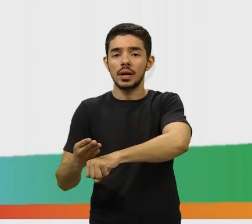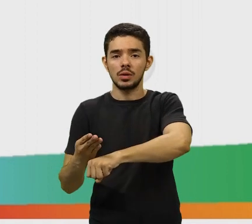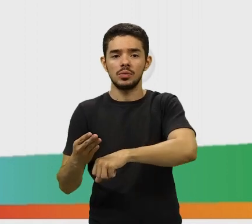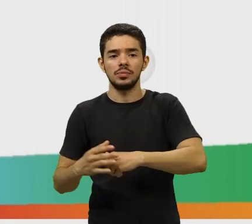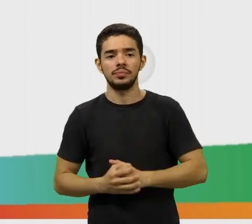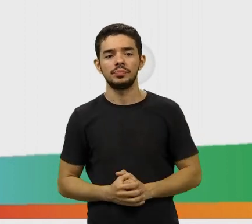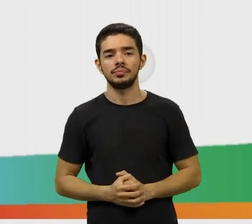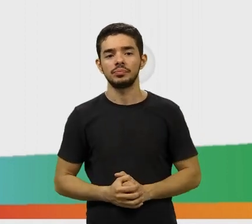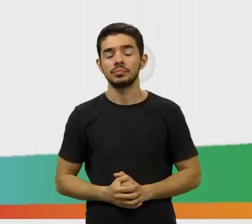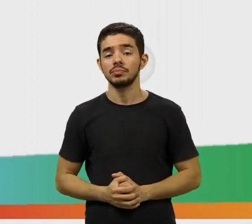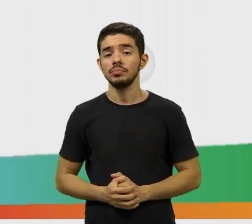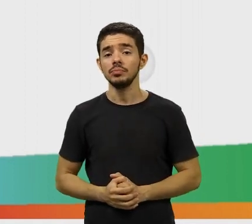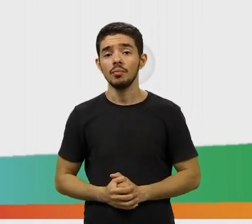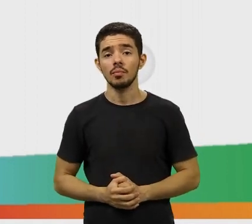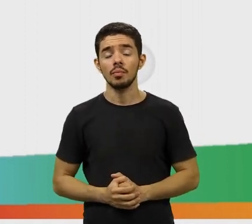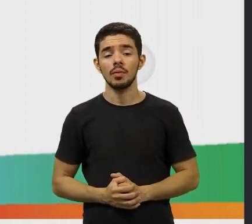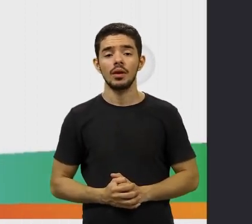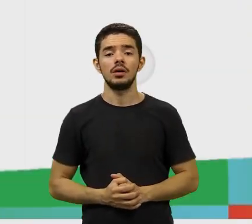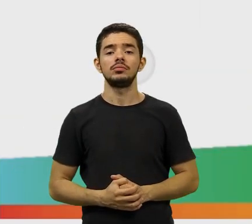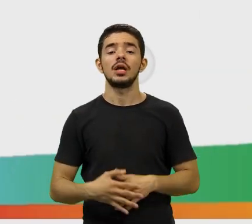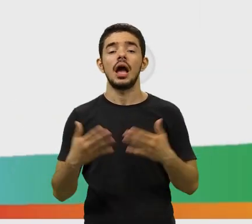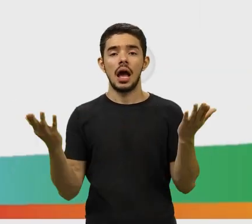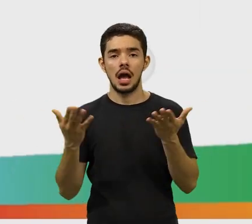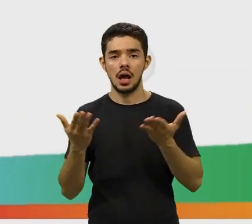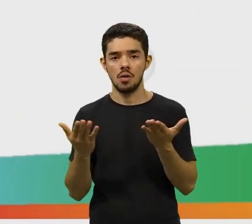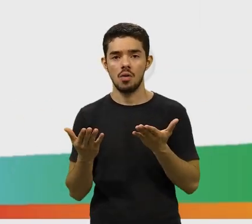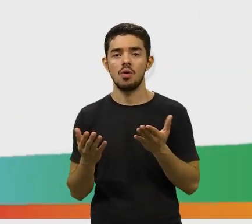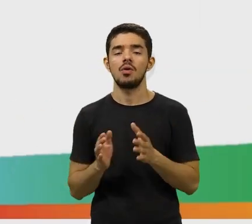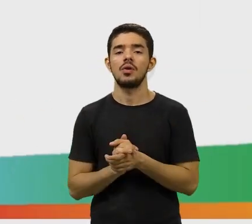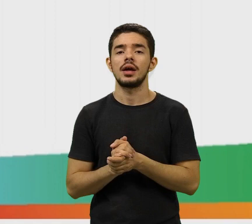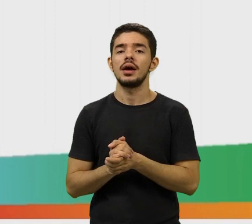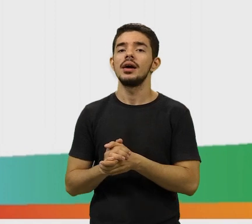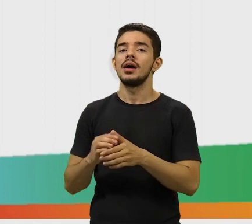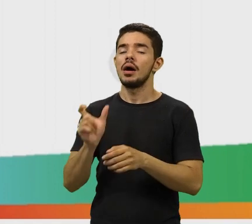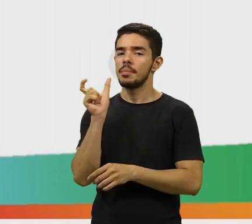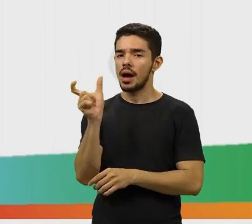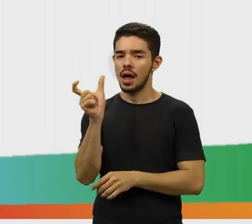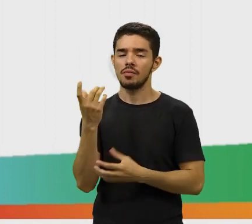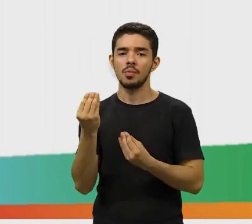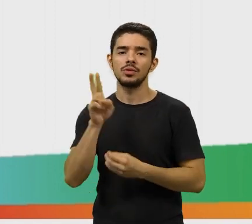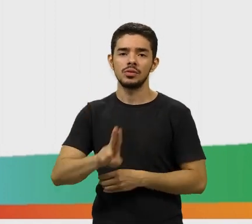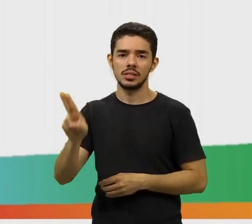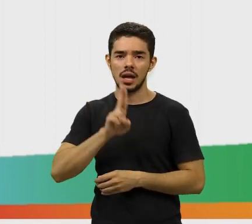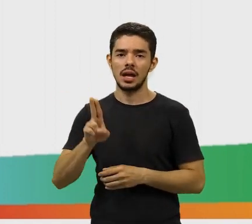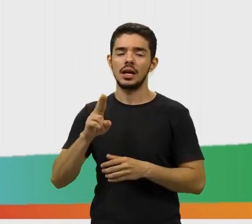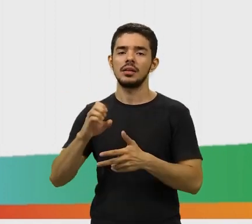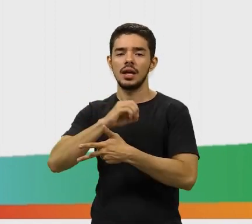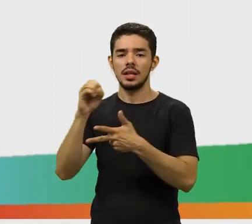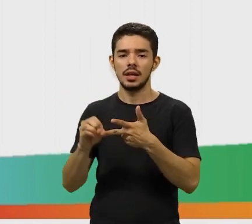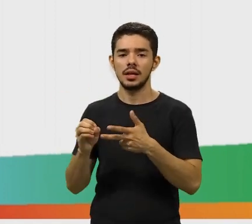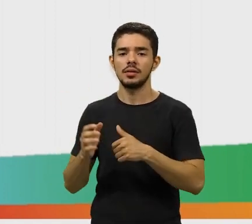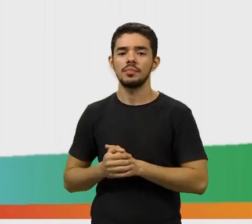um organismo. E nós vamos entrar agora nos termos ecológicos mais utilizados no Enem, que